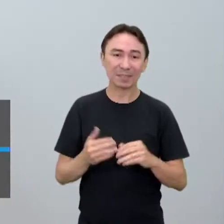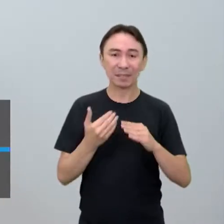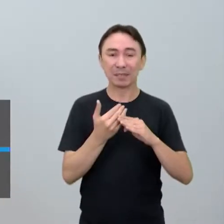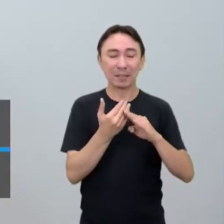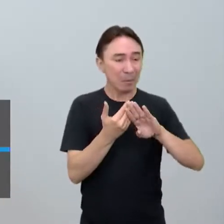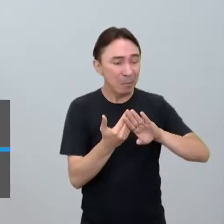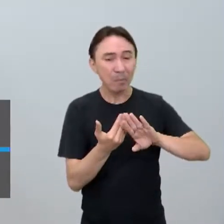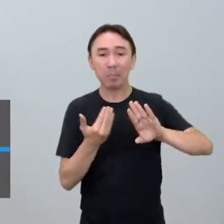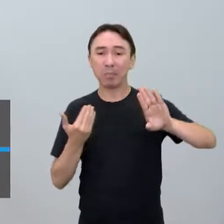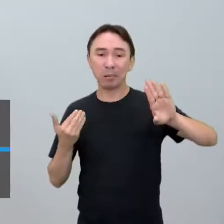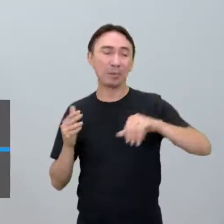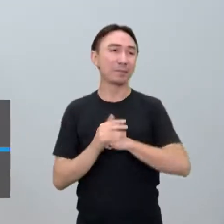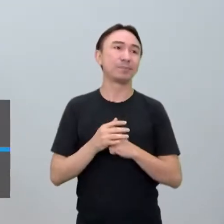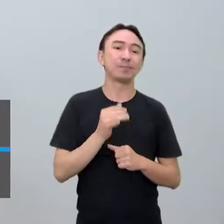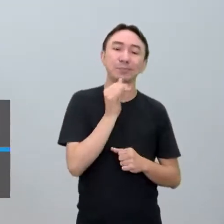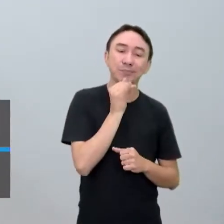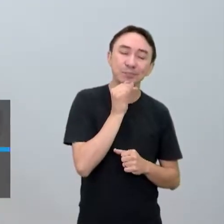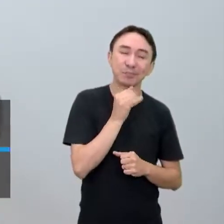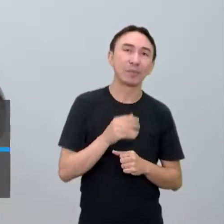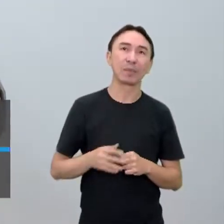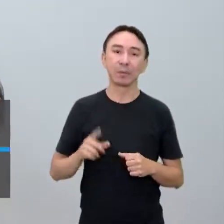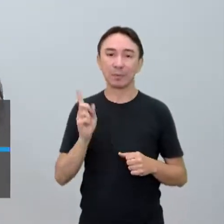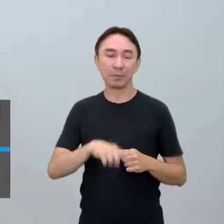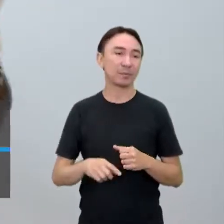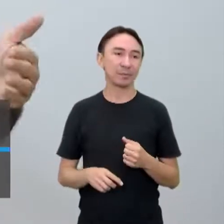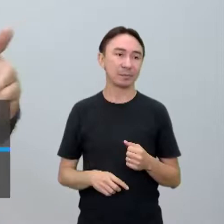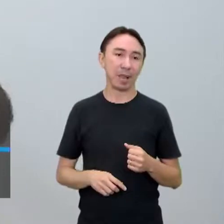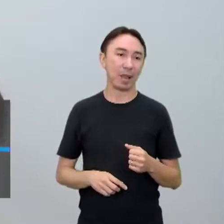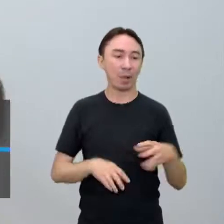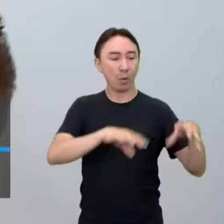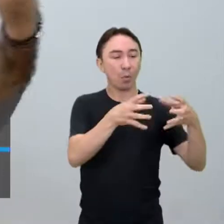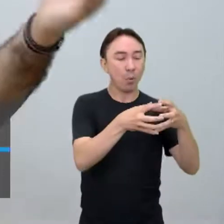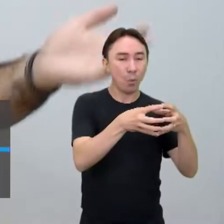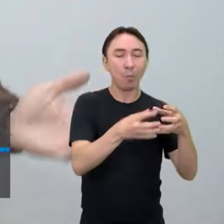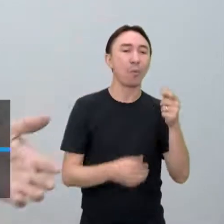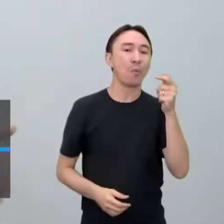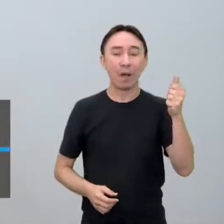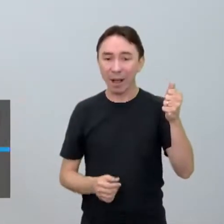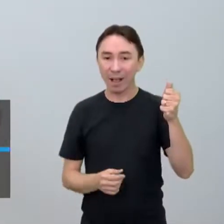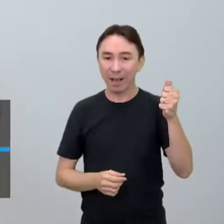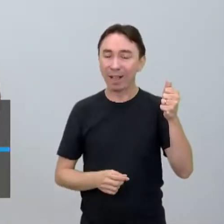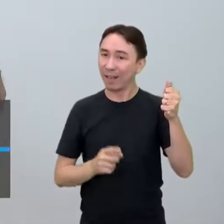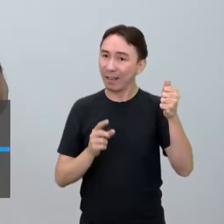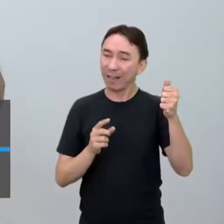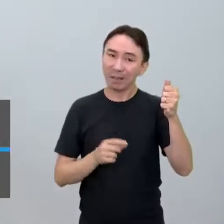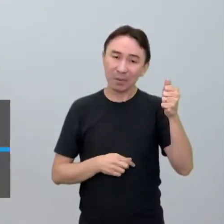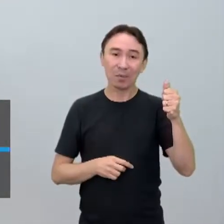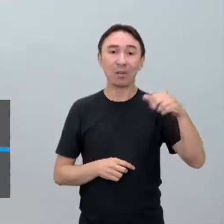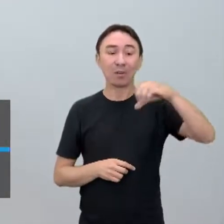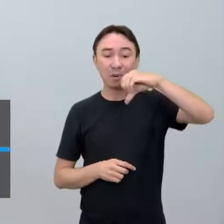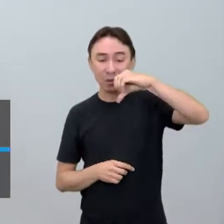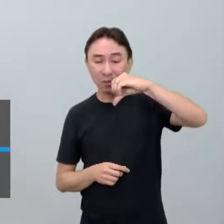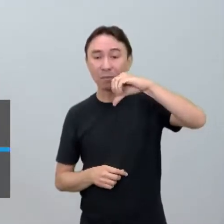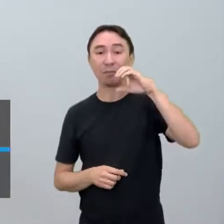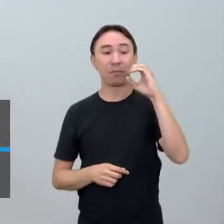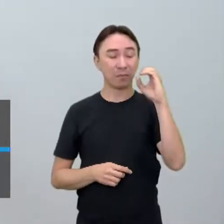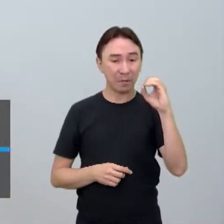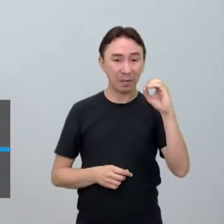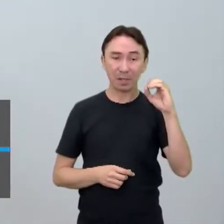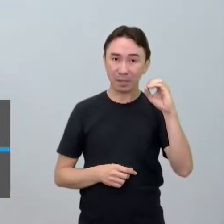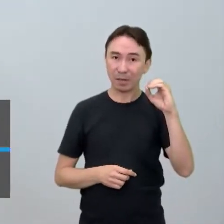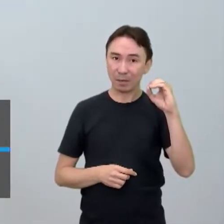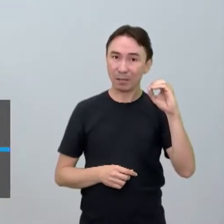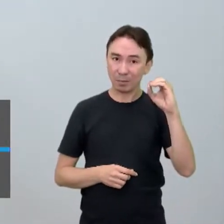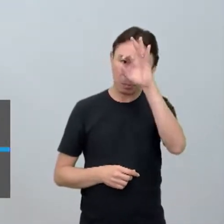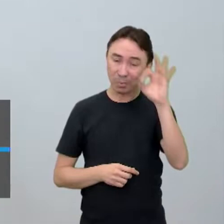social, né? Se eu estou na A, me parece que é mais de 90% a chance de eu me reproduzir como legado